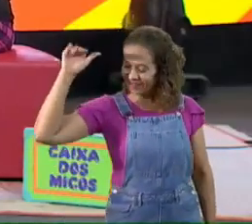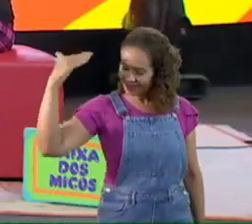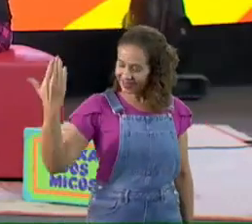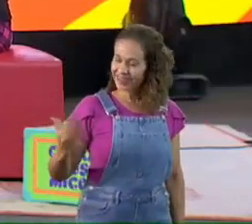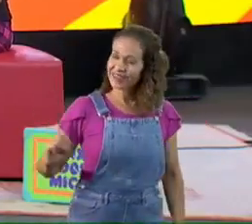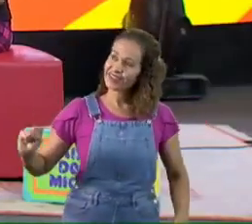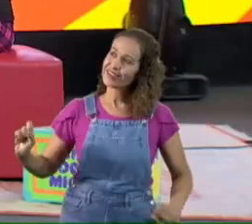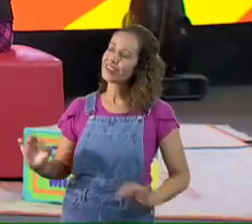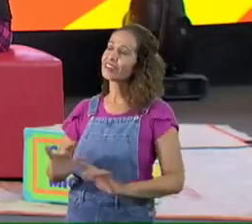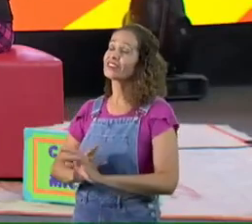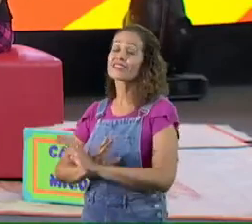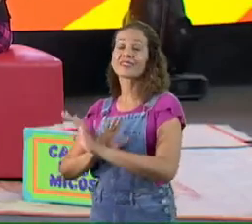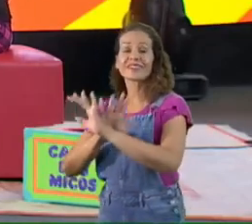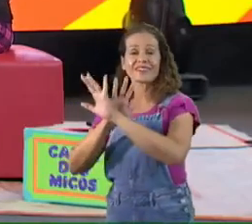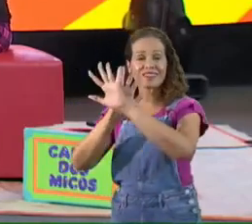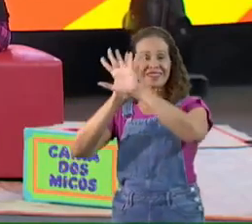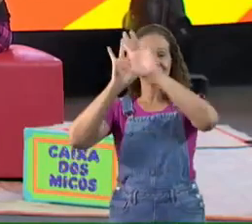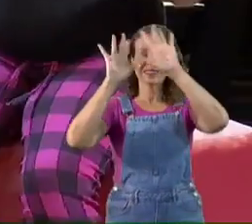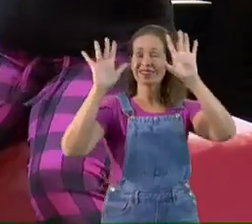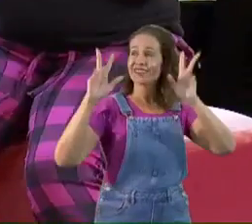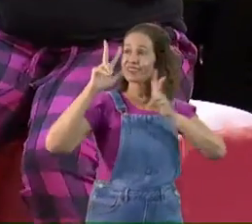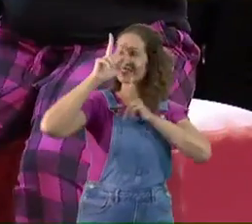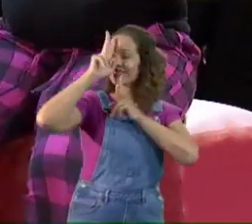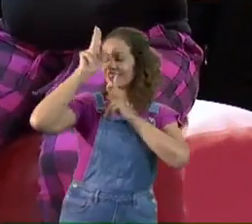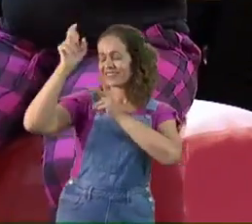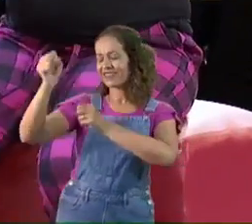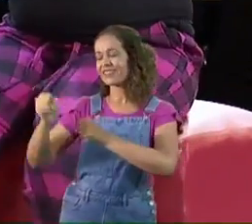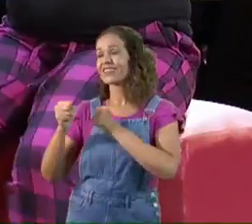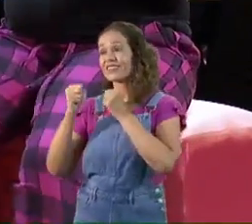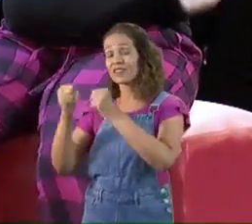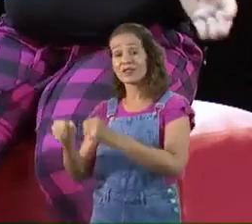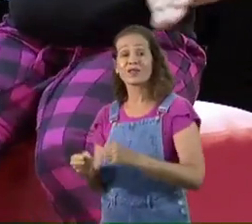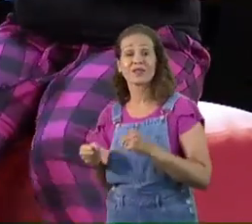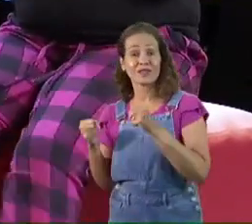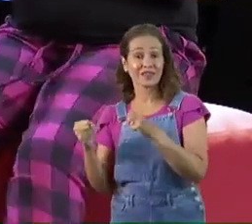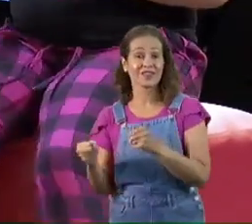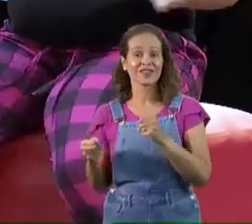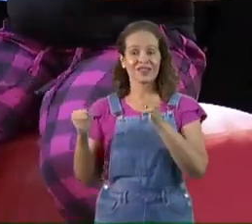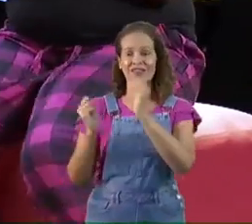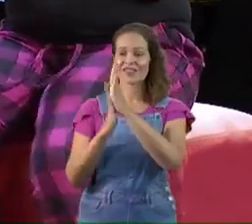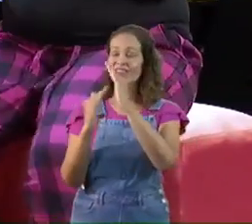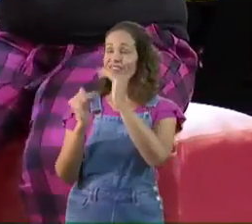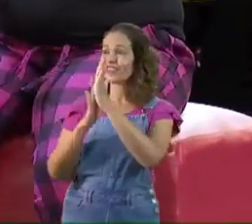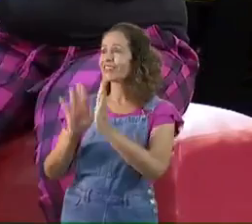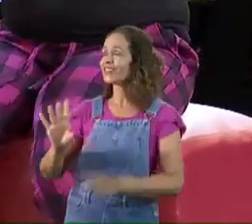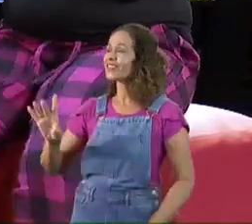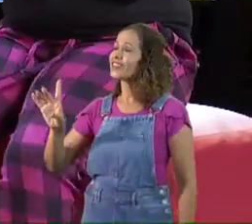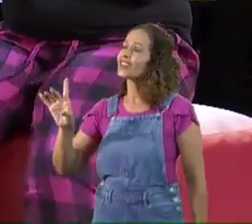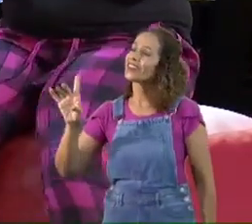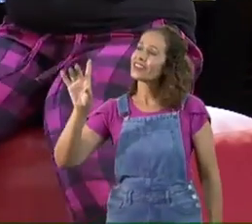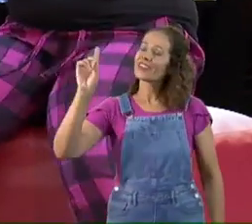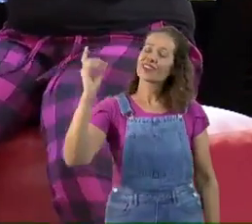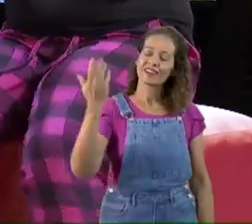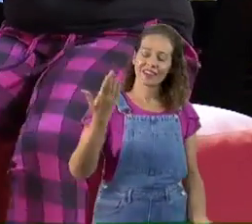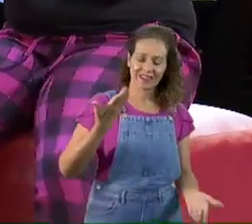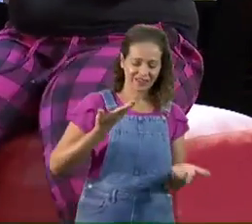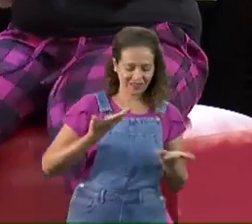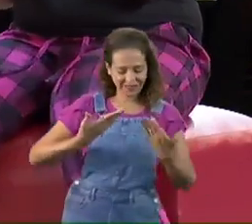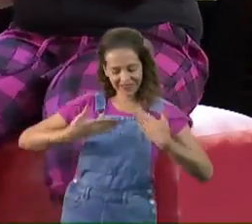a glória, a força e o louvor a Deus e